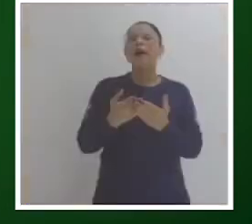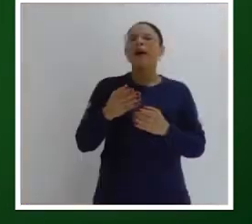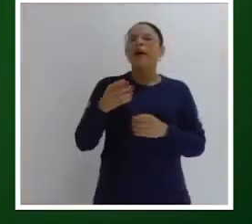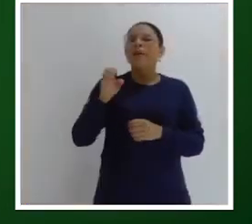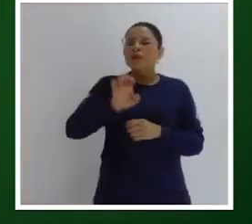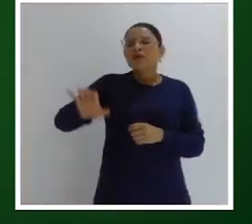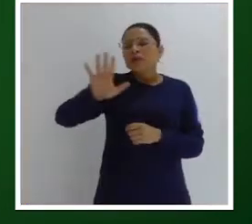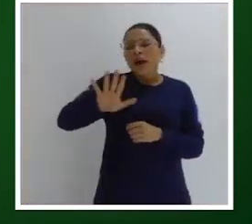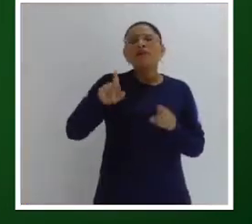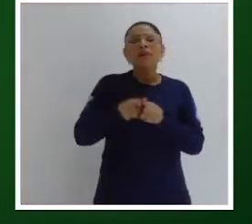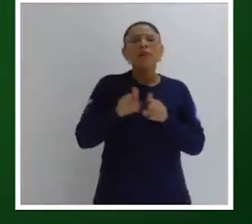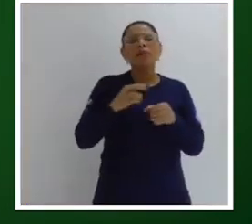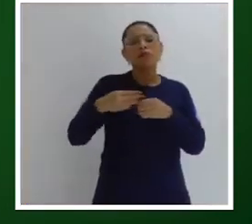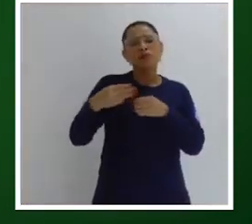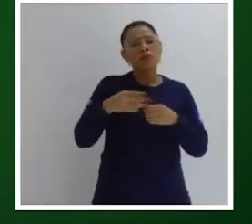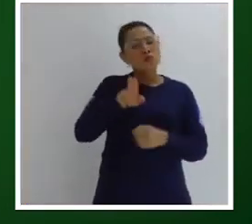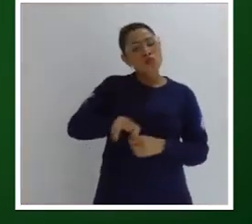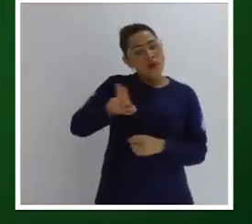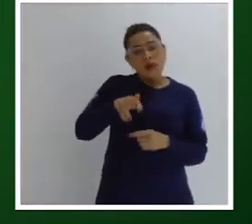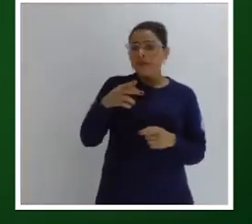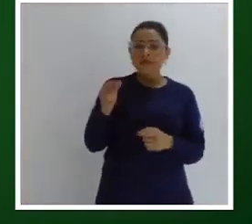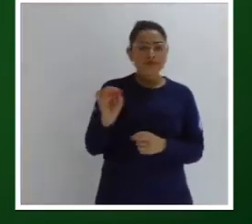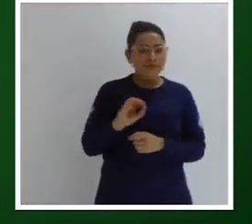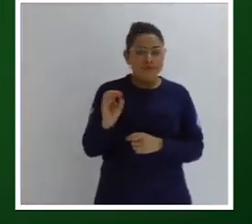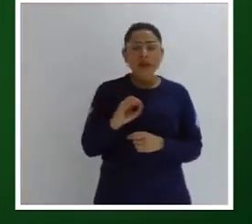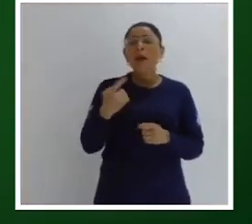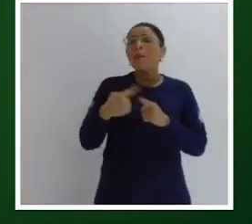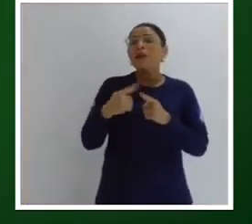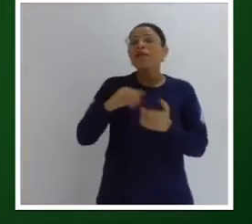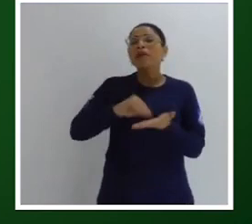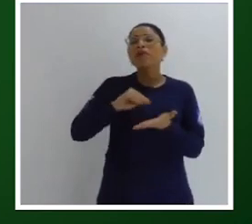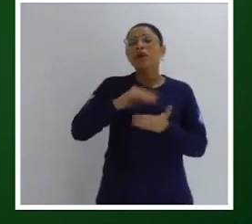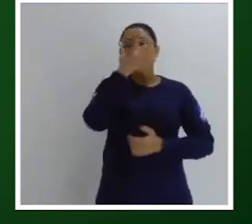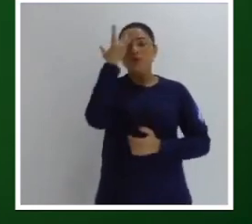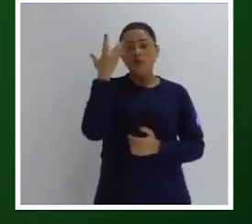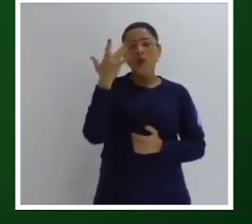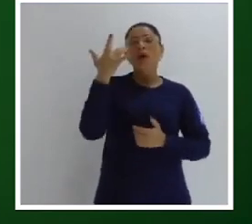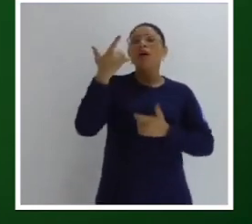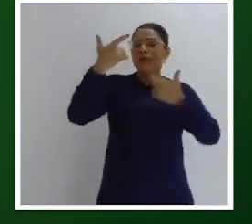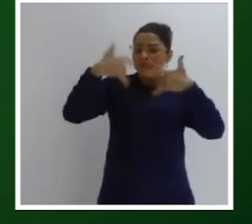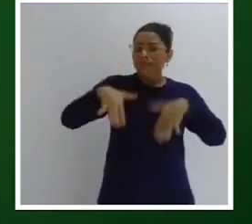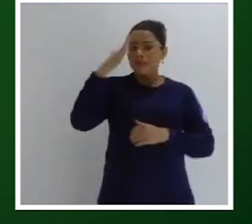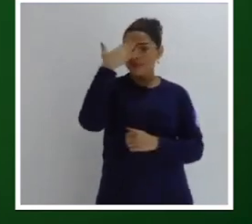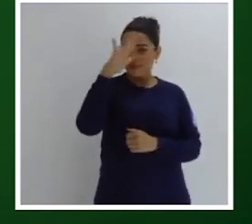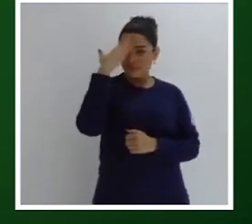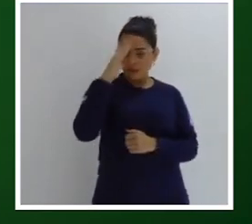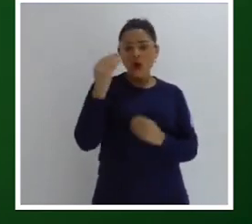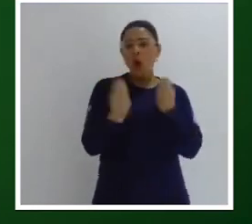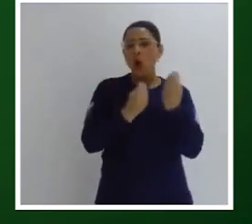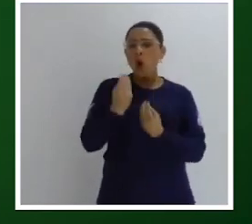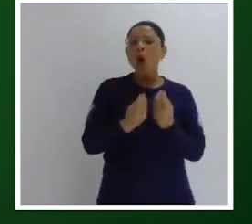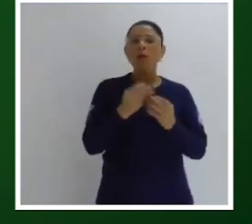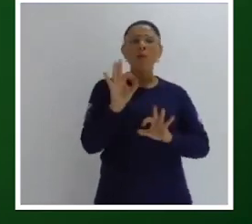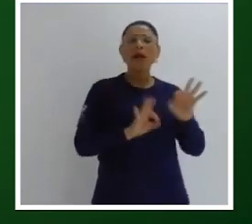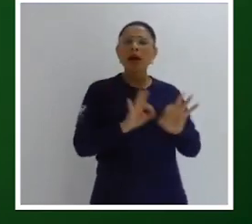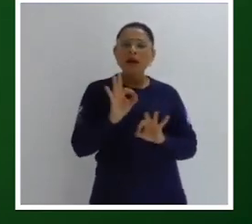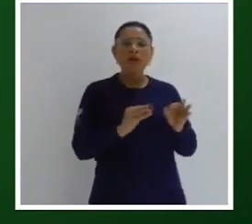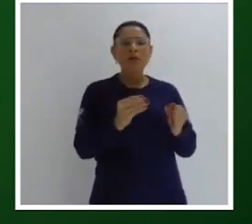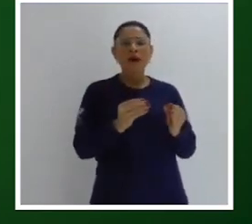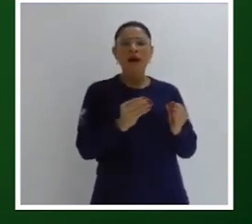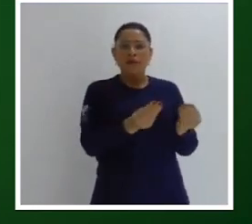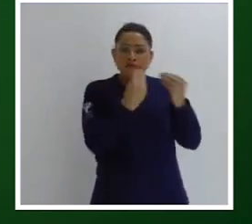o que não era utilizado porque porque faltava que as pessoas entendesse como é que elabora um planejamento como é que monta o plano para receber o dinheiro